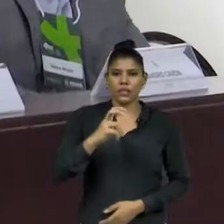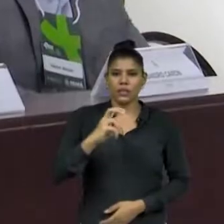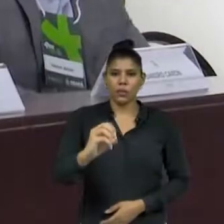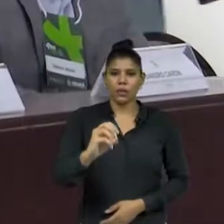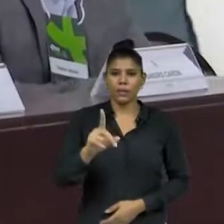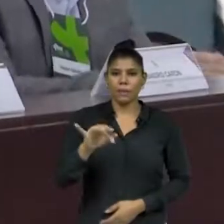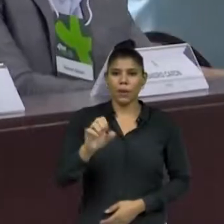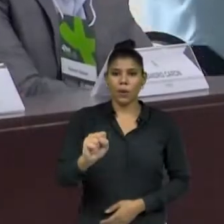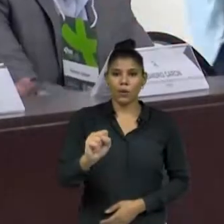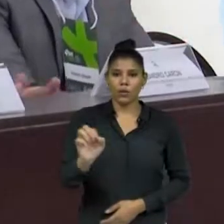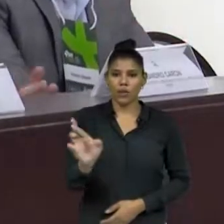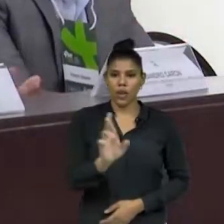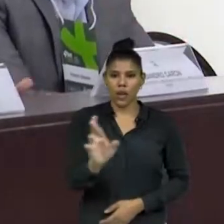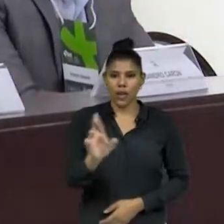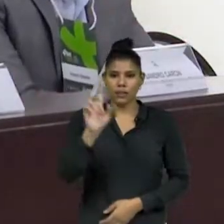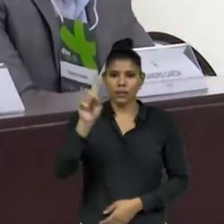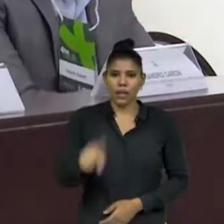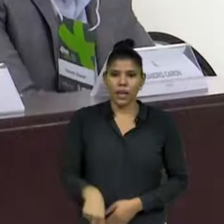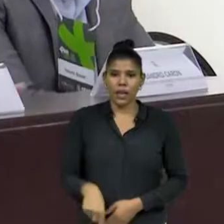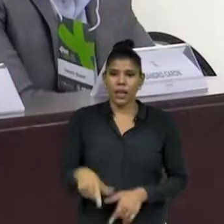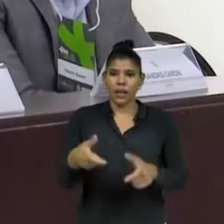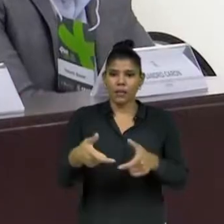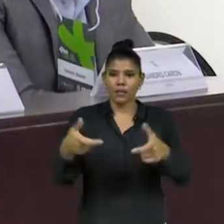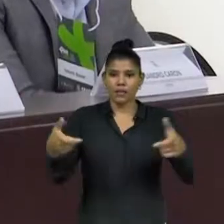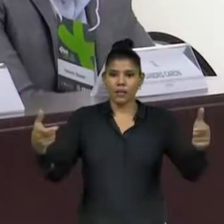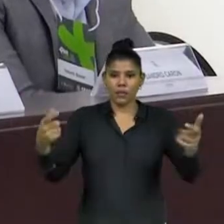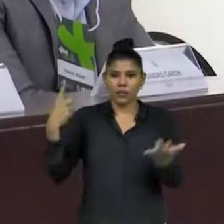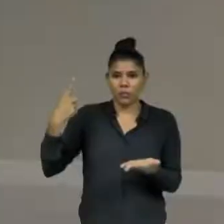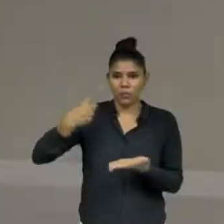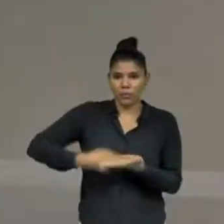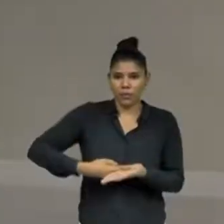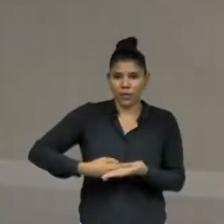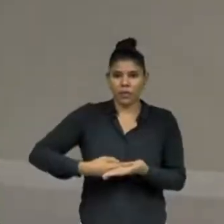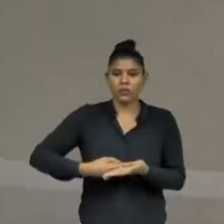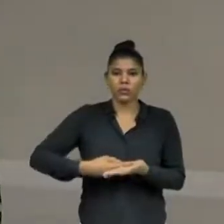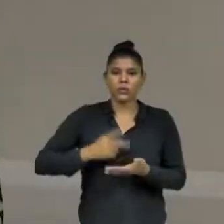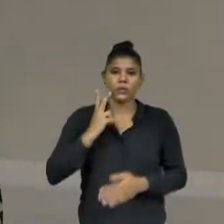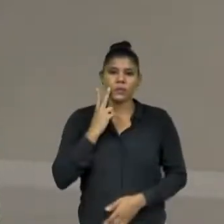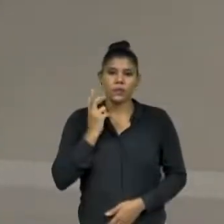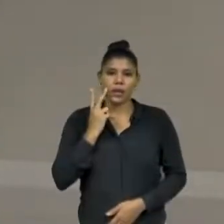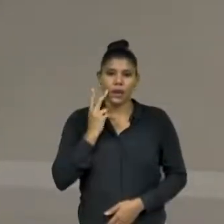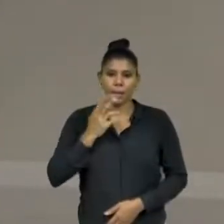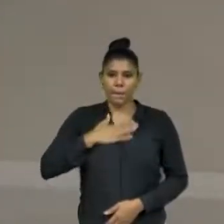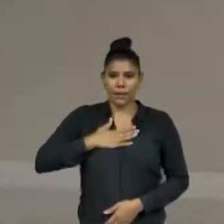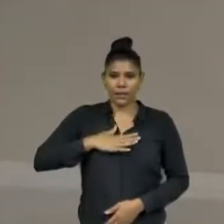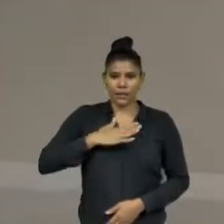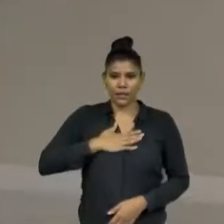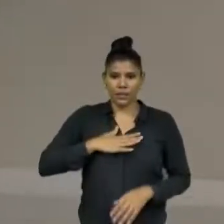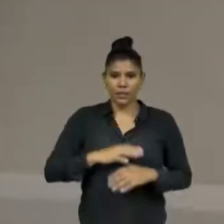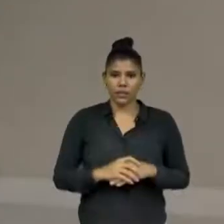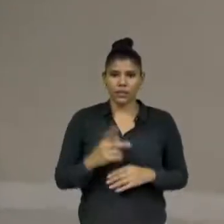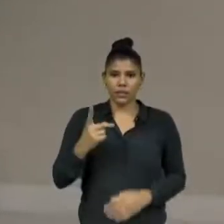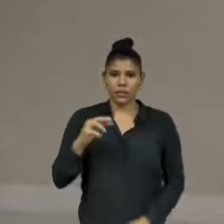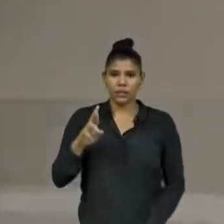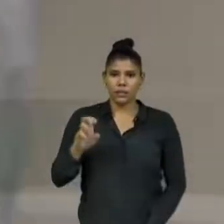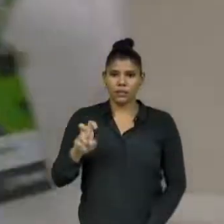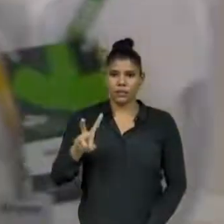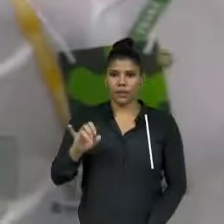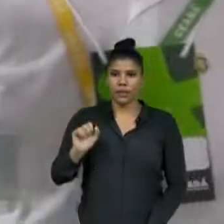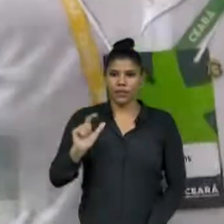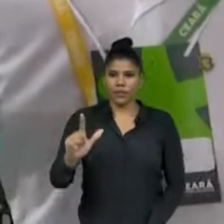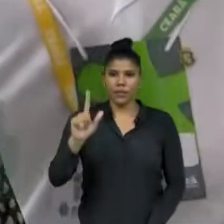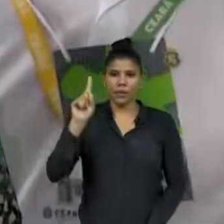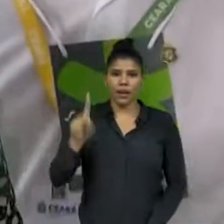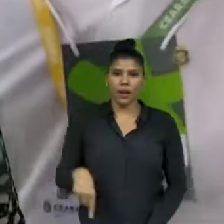R$ 350 milhões e é uma expansão do Pacto por um Ceará Pacífico. O PREVIL é um programa importante que